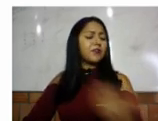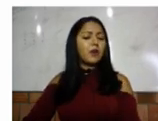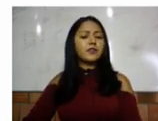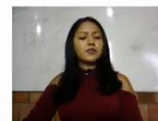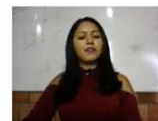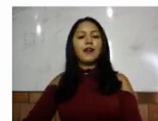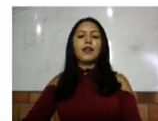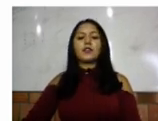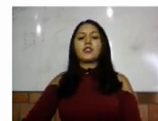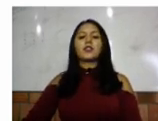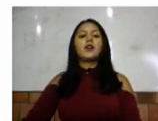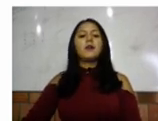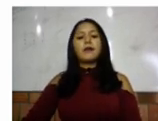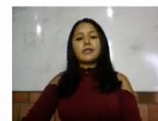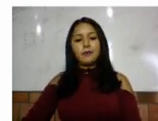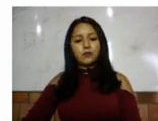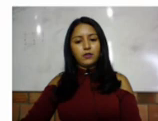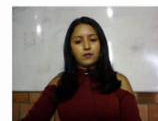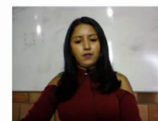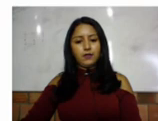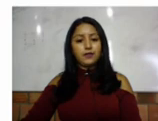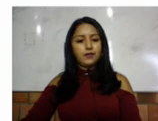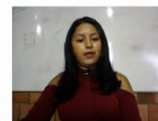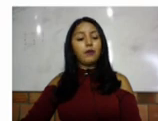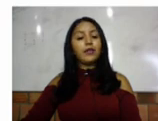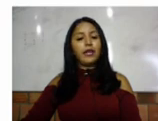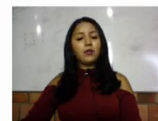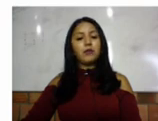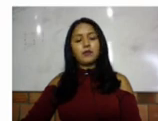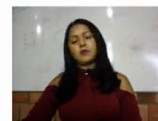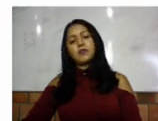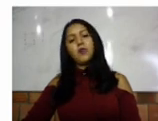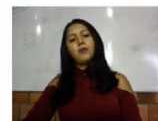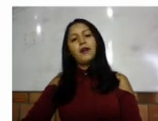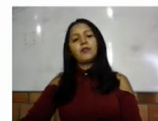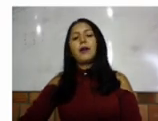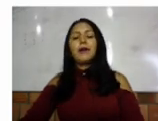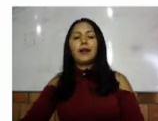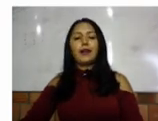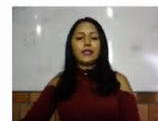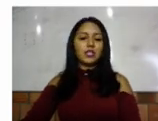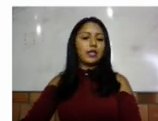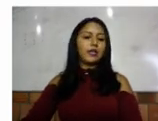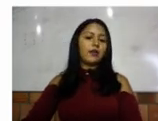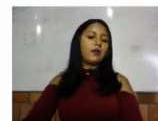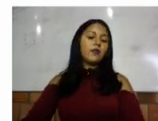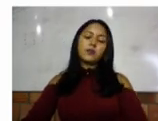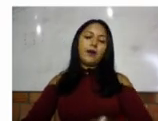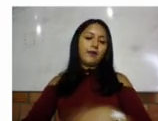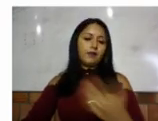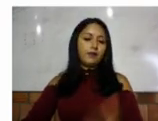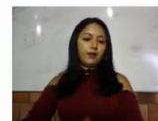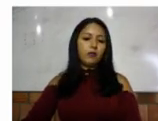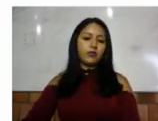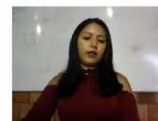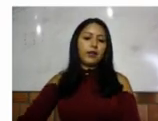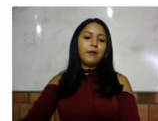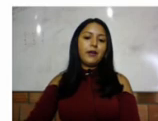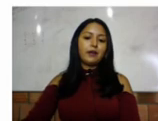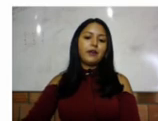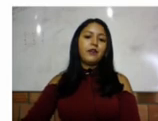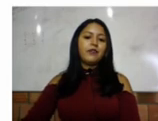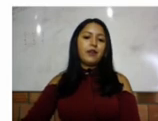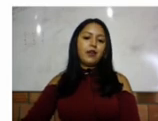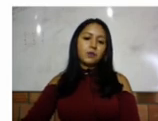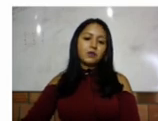celular várias formas esse falar gente mas a mais conhecida assim o erro no mesmo que são mais o américa latina os países que se